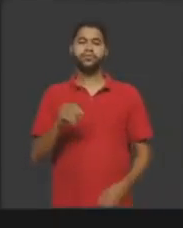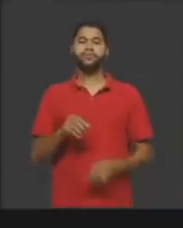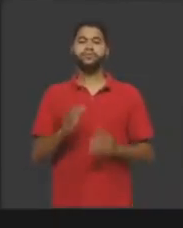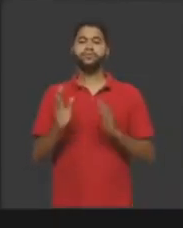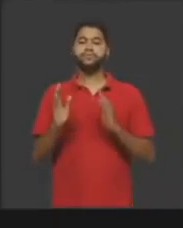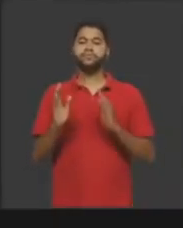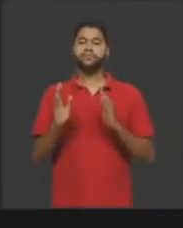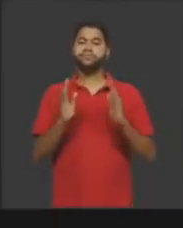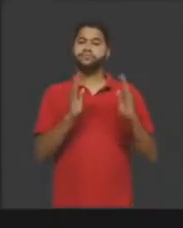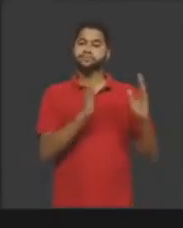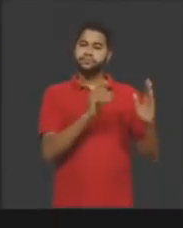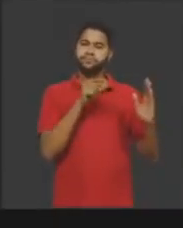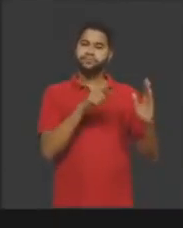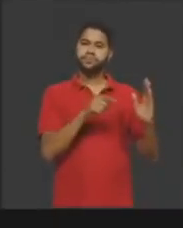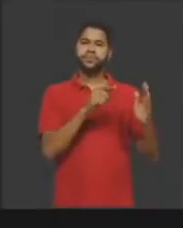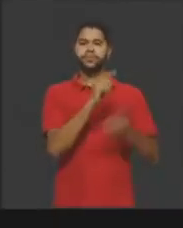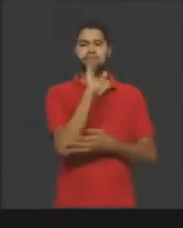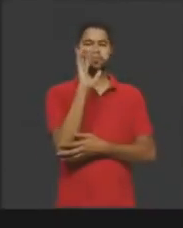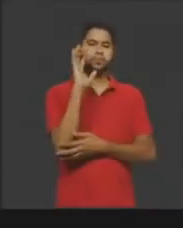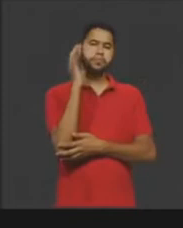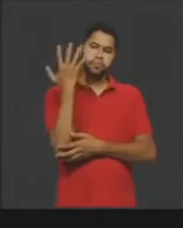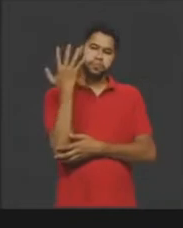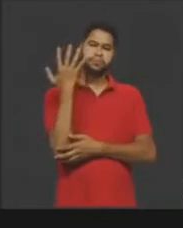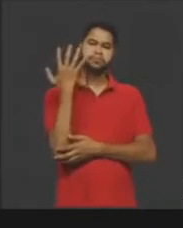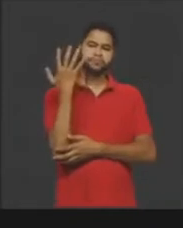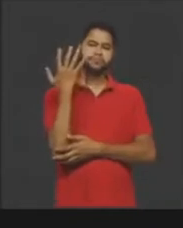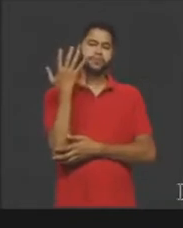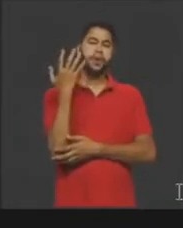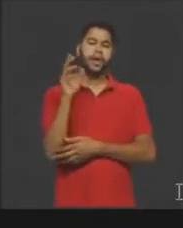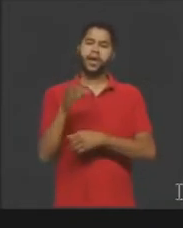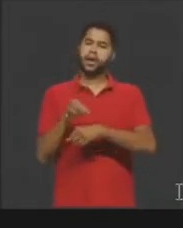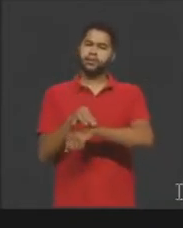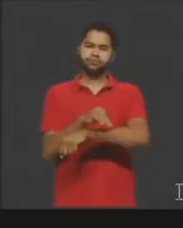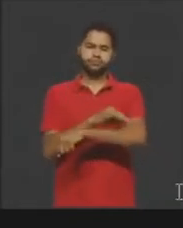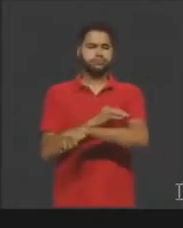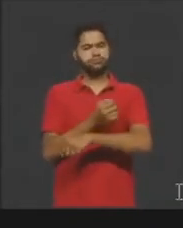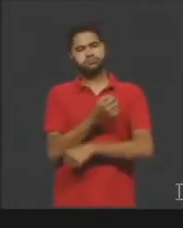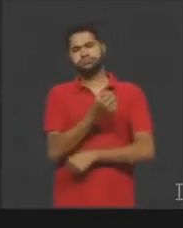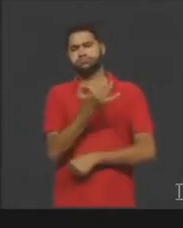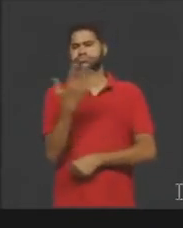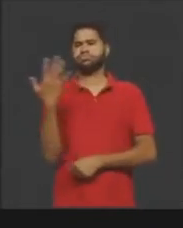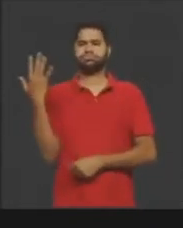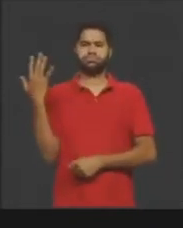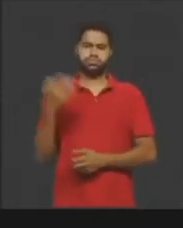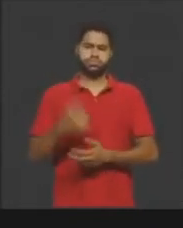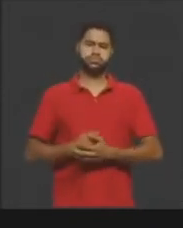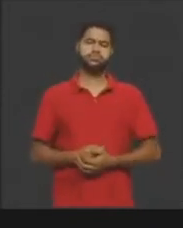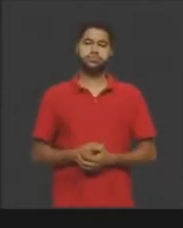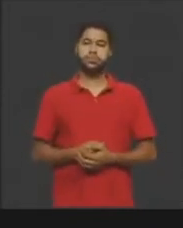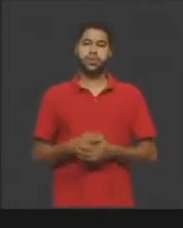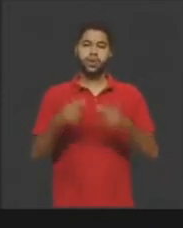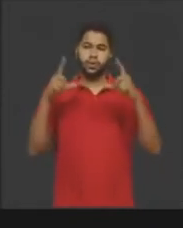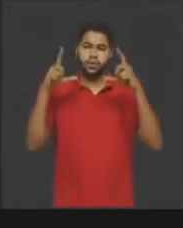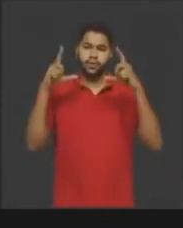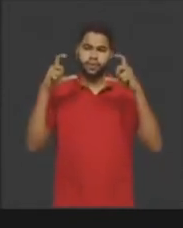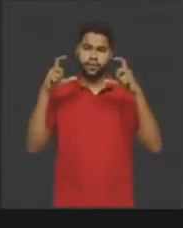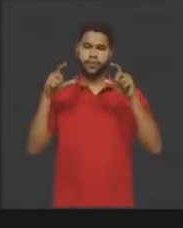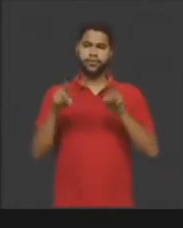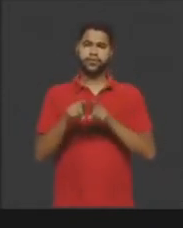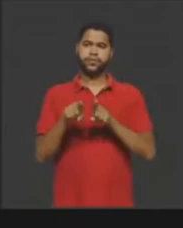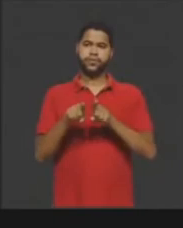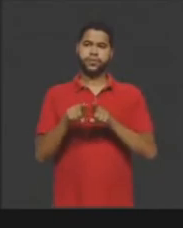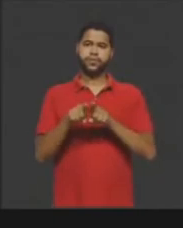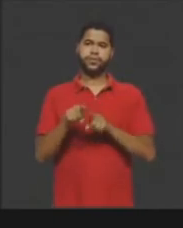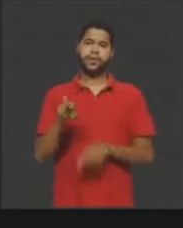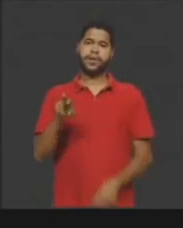uma fotografia de uma planta aqui, que também são organismos pluricelulares, formados por várias células, também uma fotografia cedida aí pela